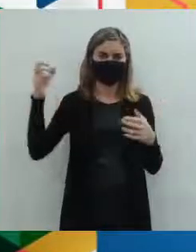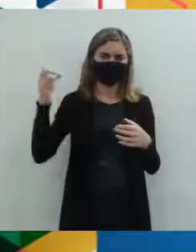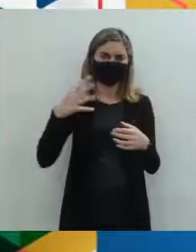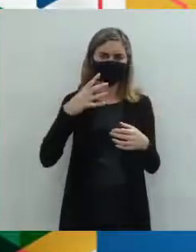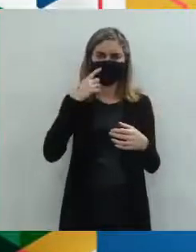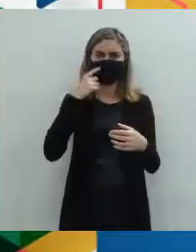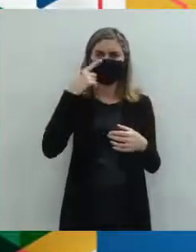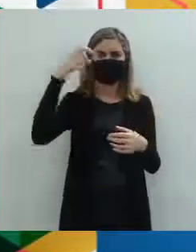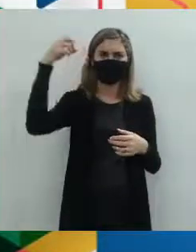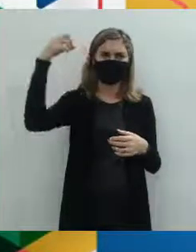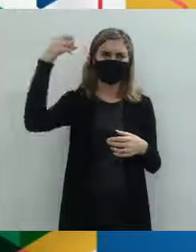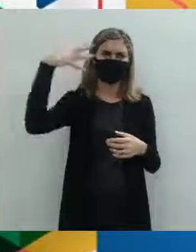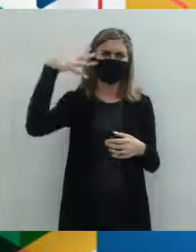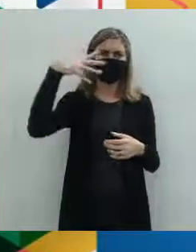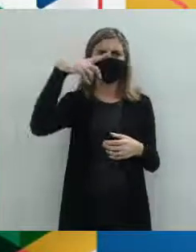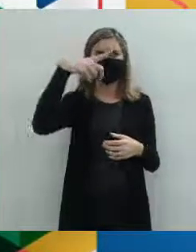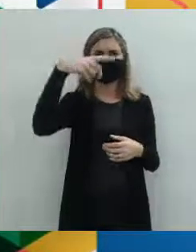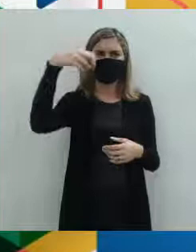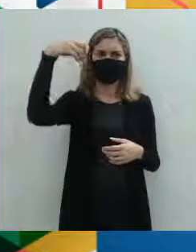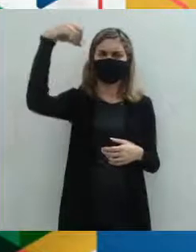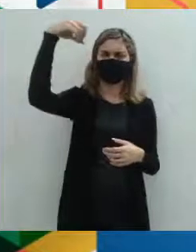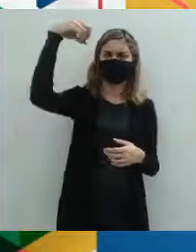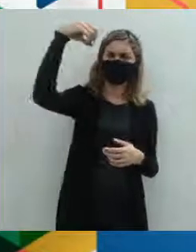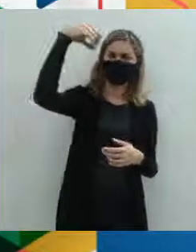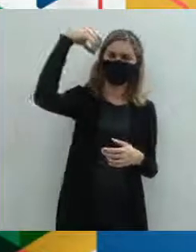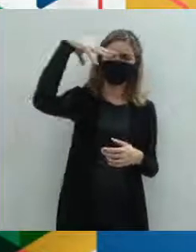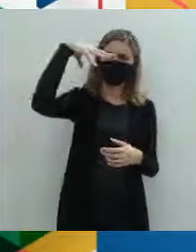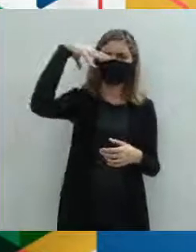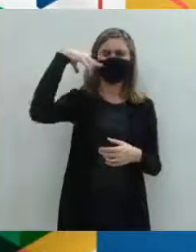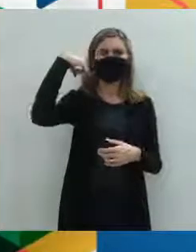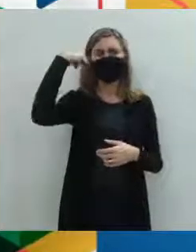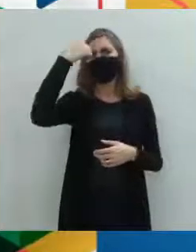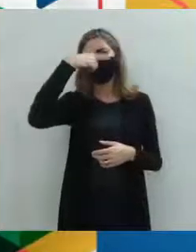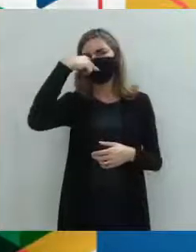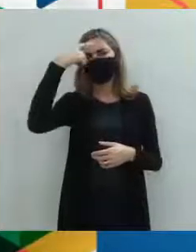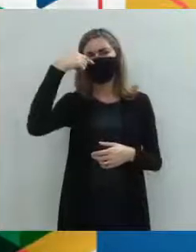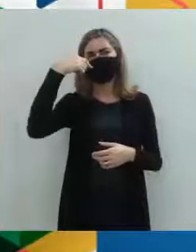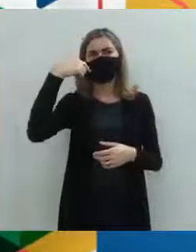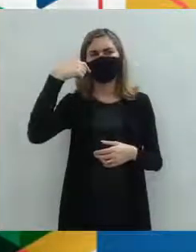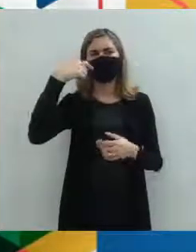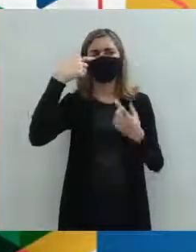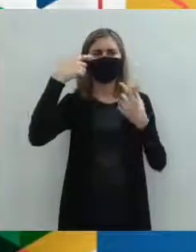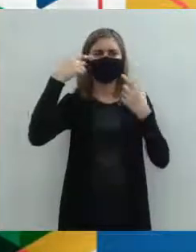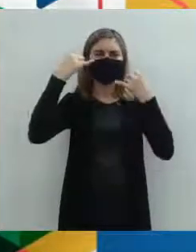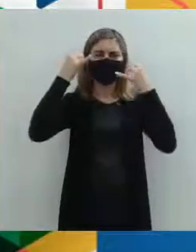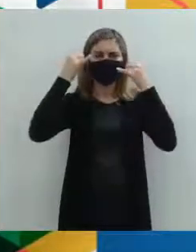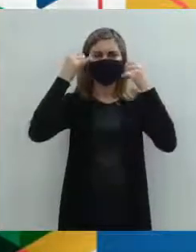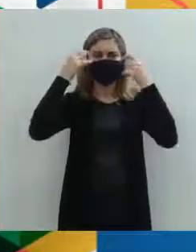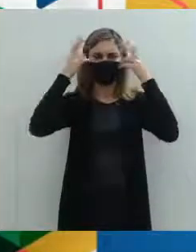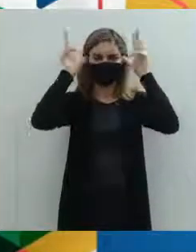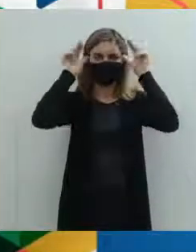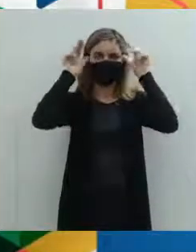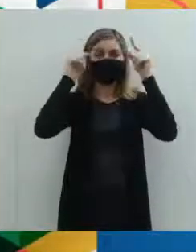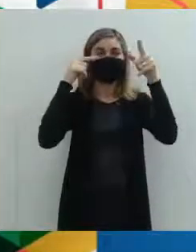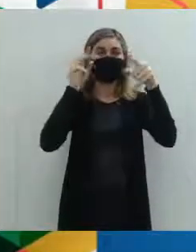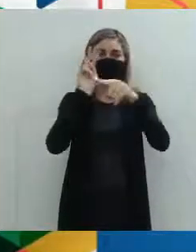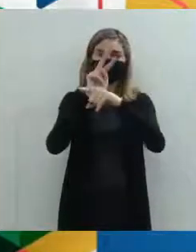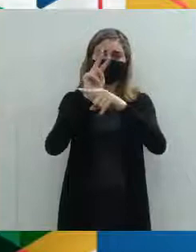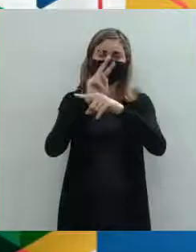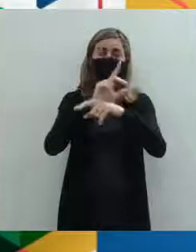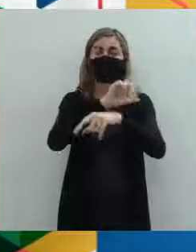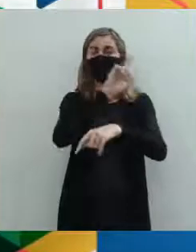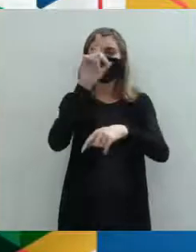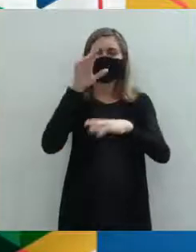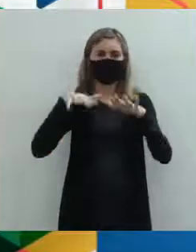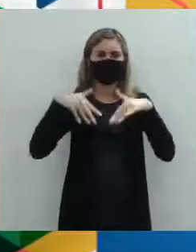vocês estão vendo aí na luminária, que parece um olho em cima do cavalo, que está em desespero, simboliza uma esperança de dias